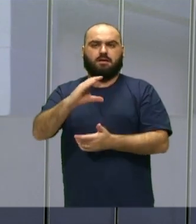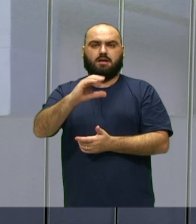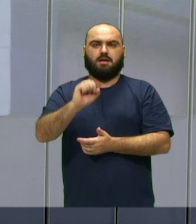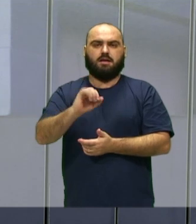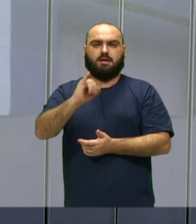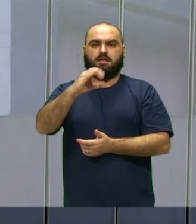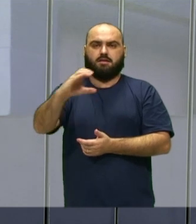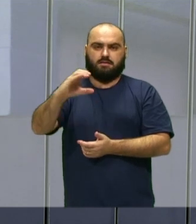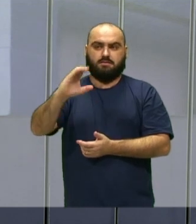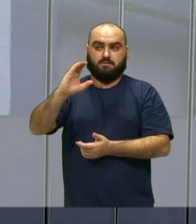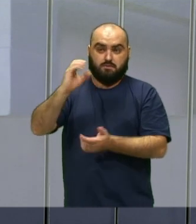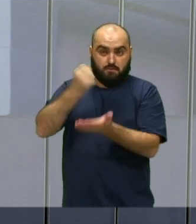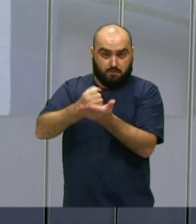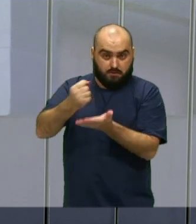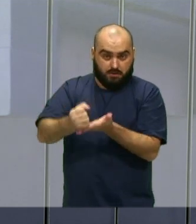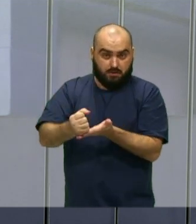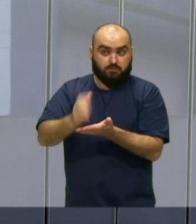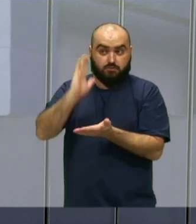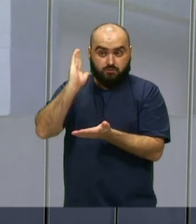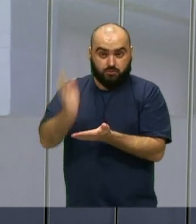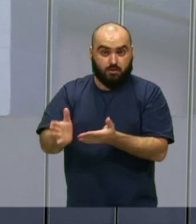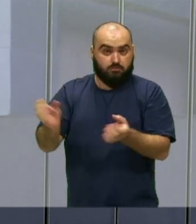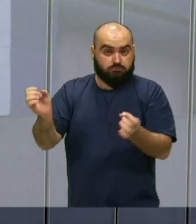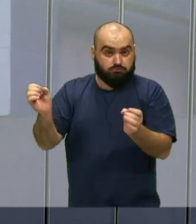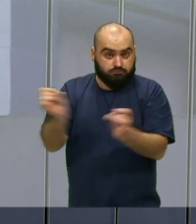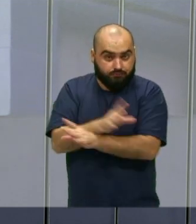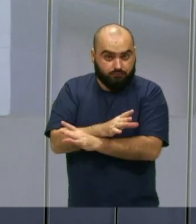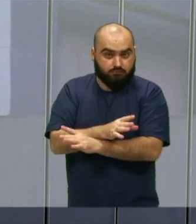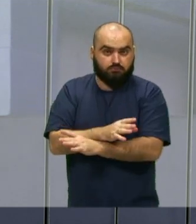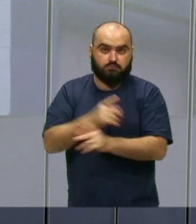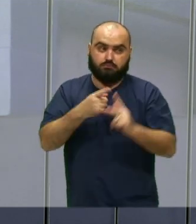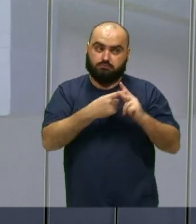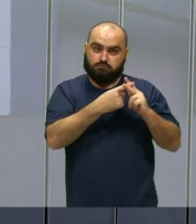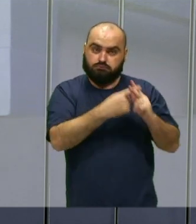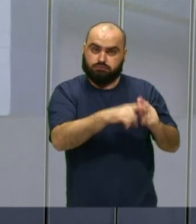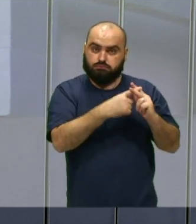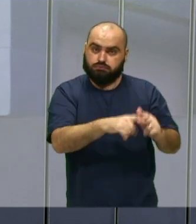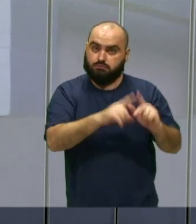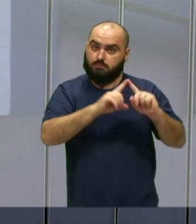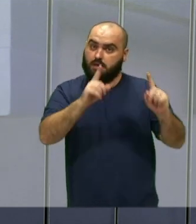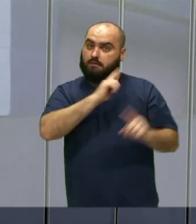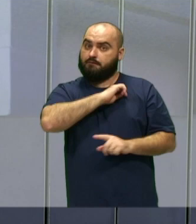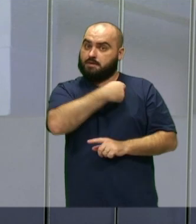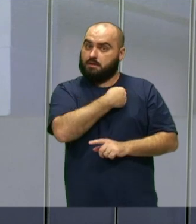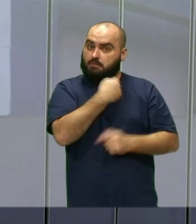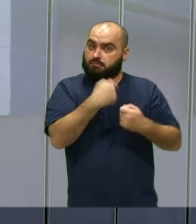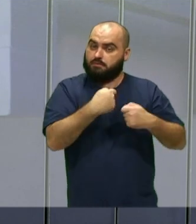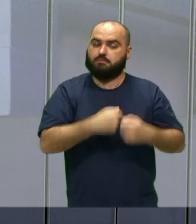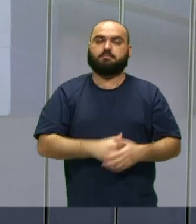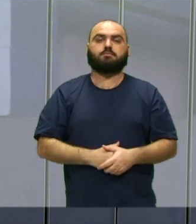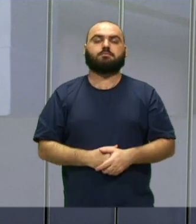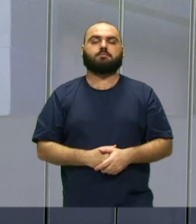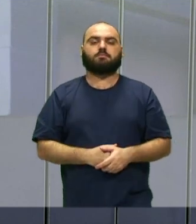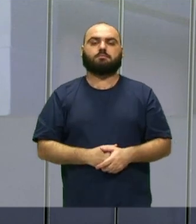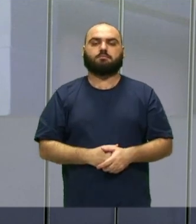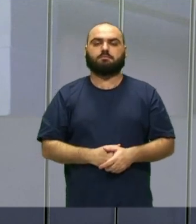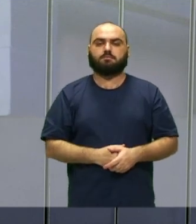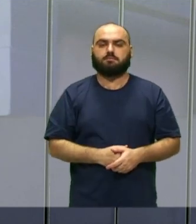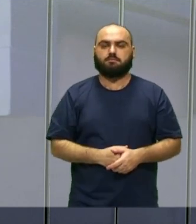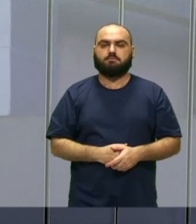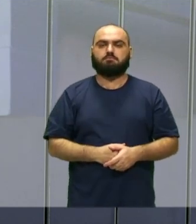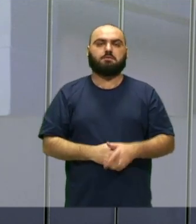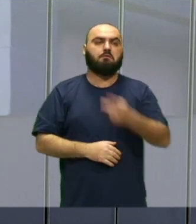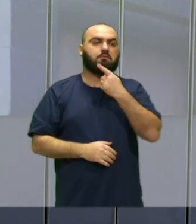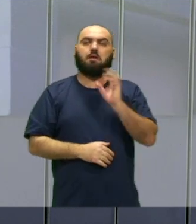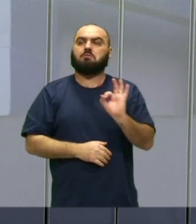havia expirado, daí era reforma, que vai um pouquinho além disso aí, mas os fiscais precisavam acontecer, e simplesmente ninguém